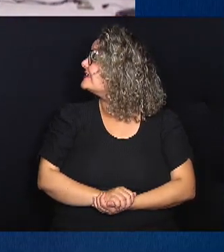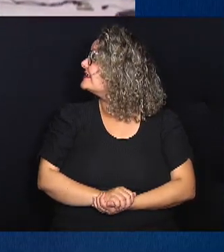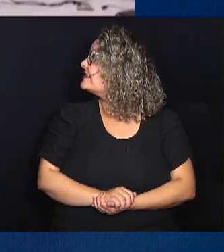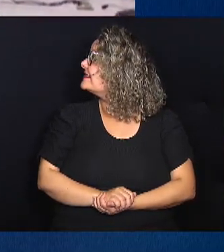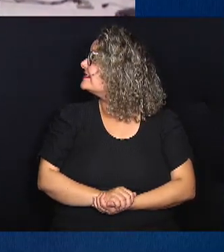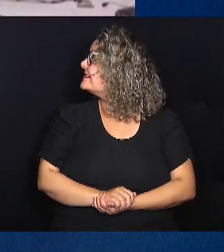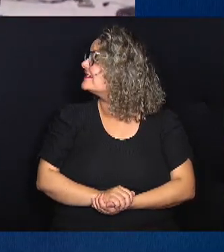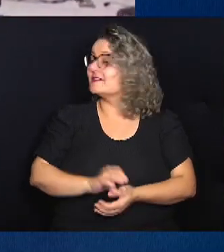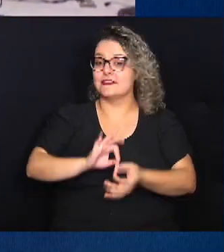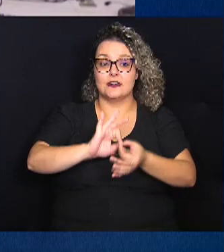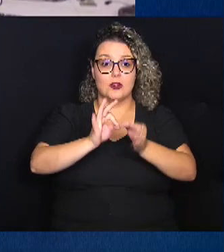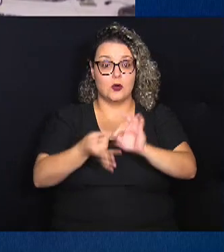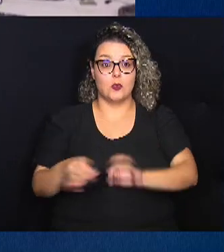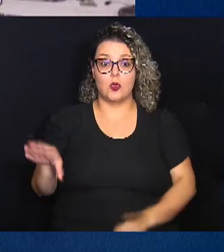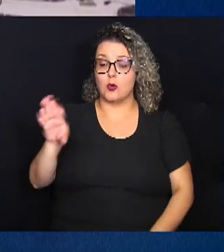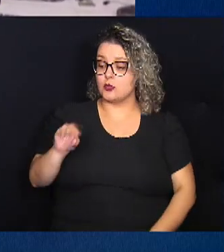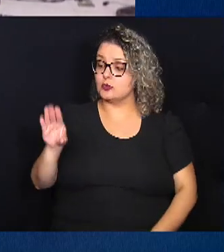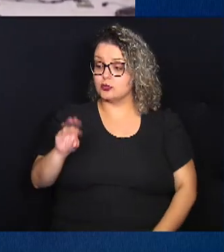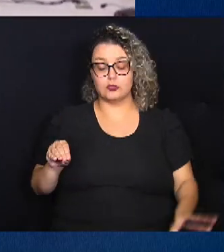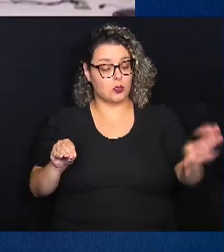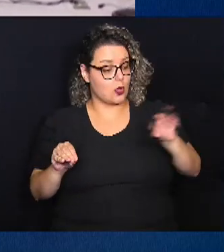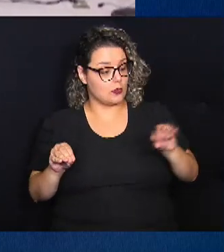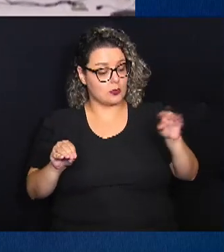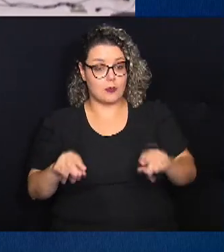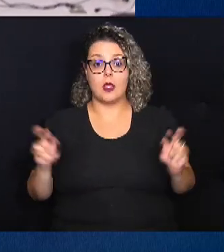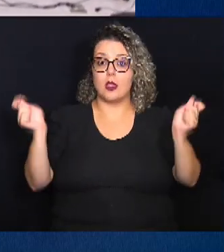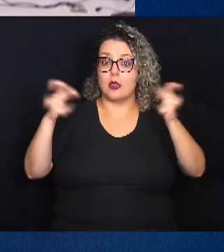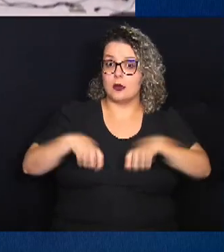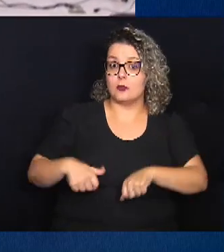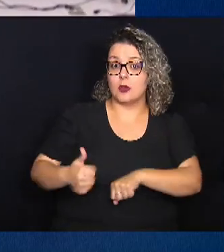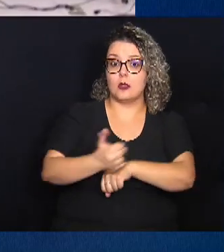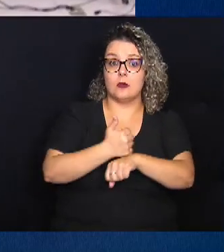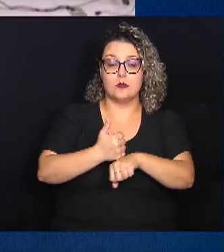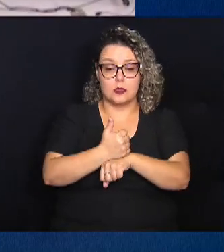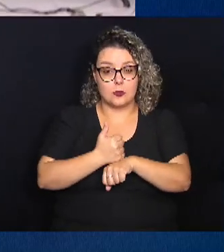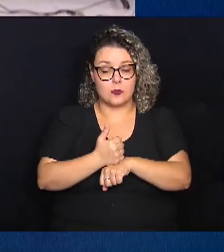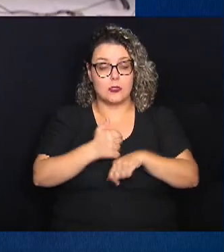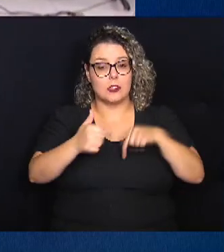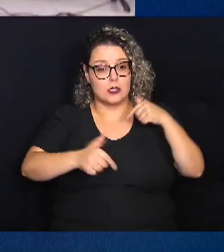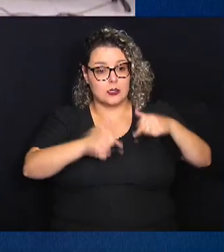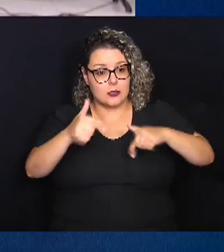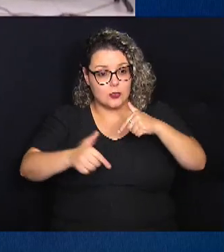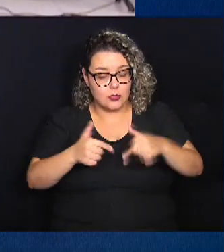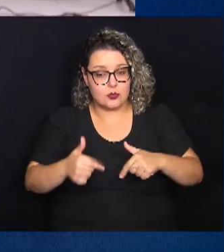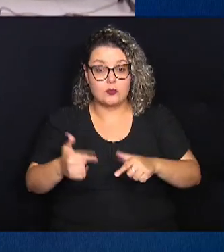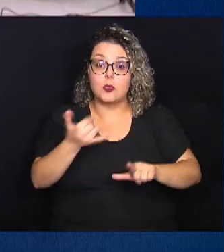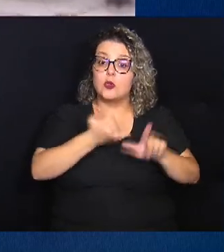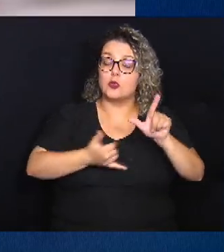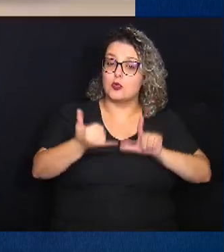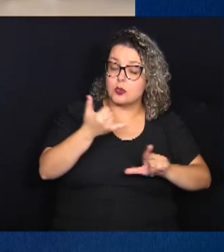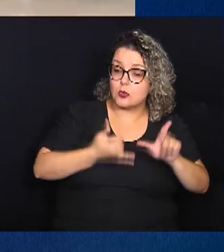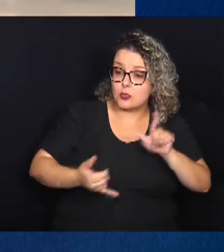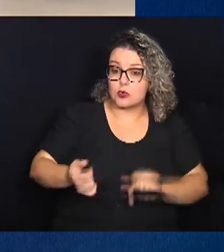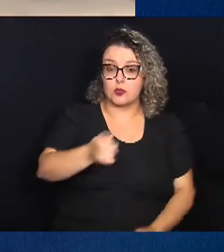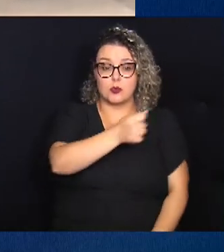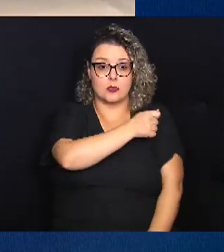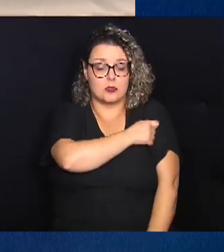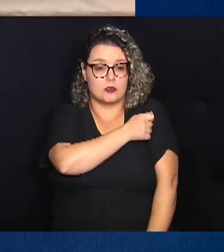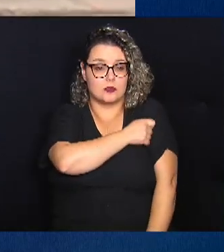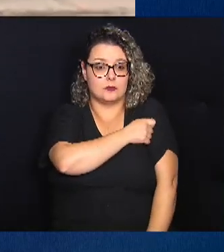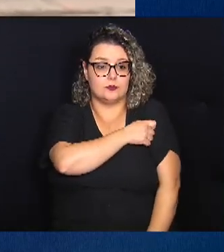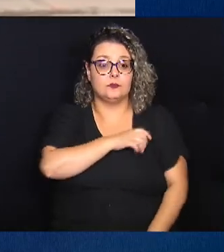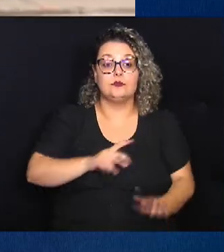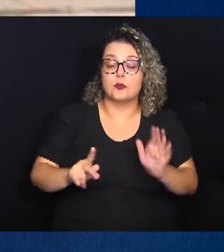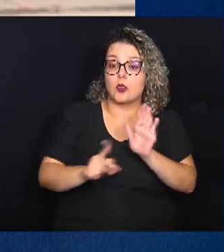Oficina de fantoches capacita profissionais da educação para trabalhar de forma lúdica com os alunos.